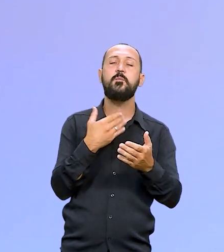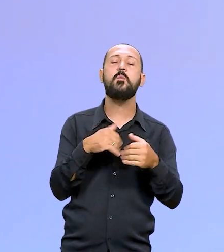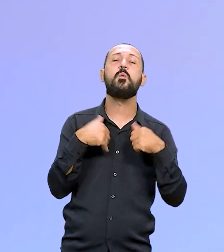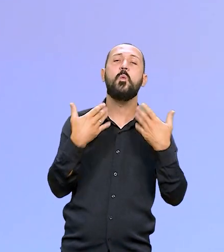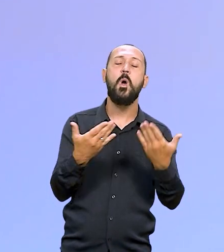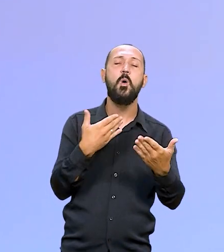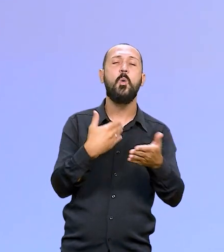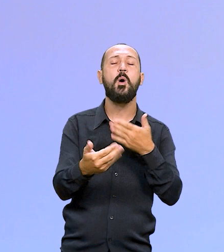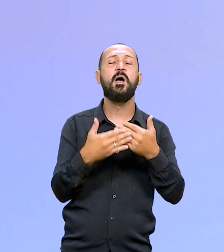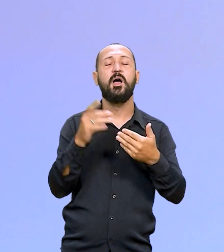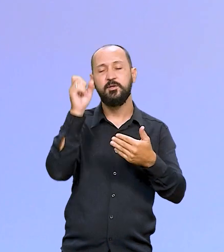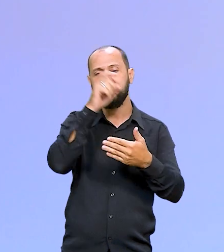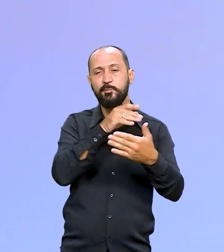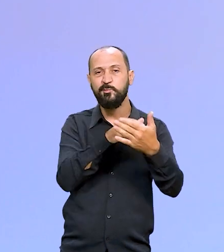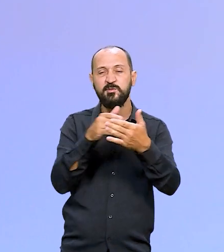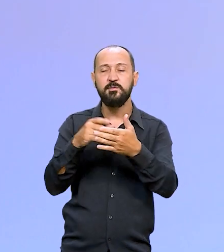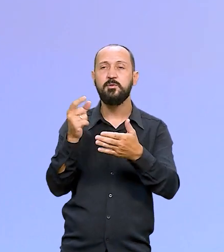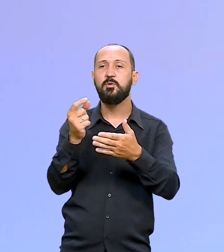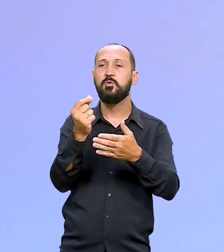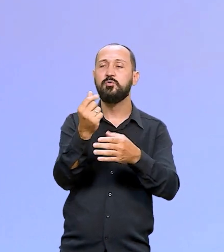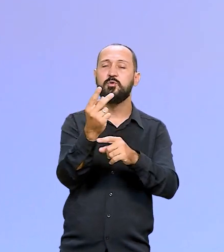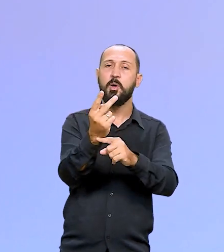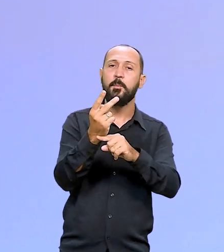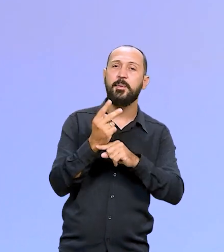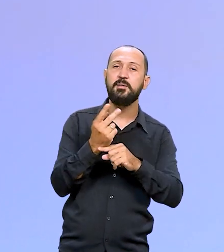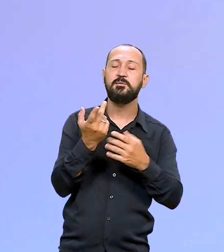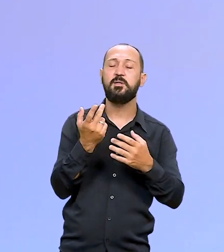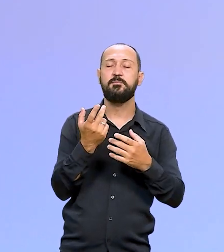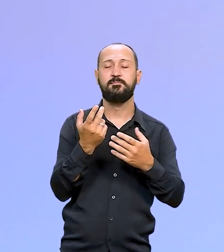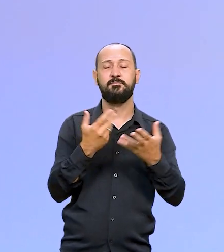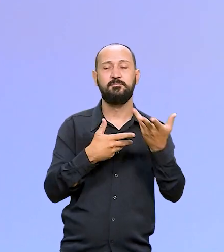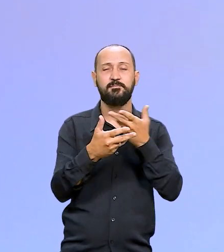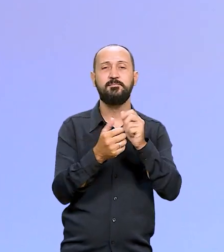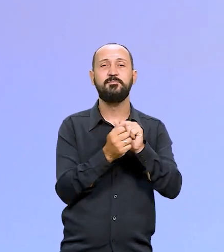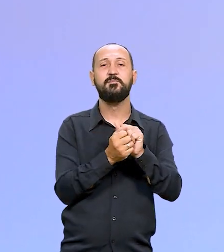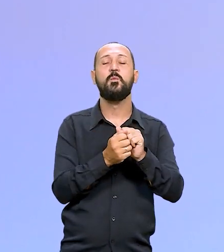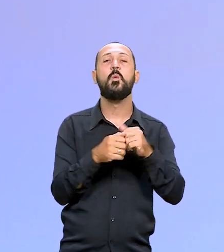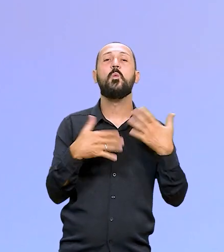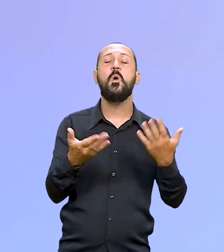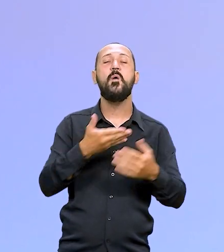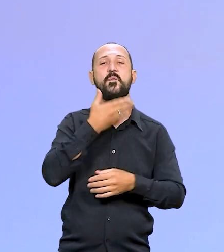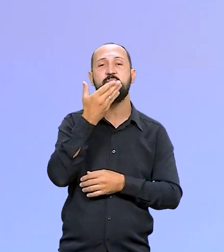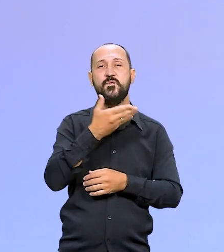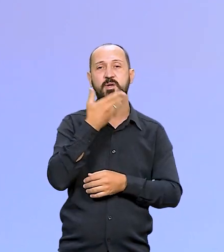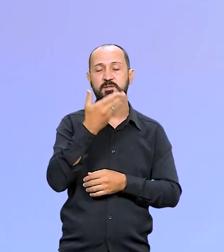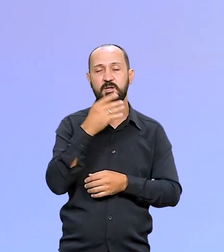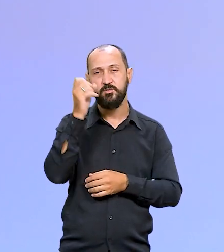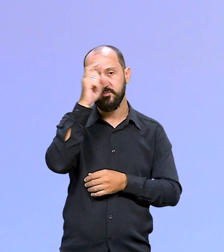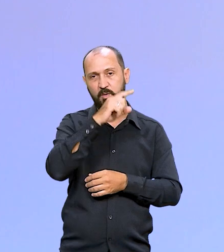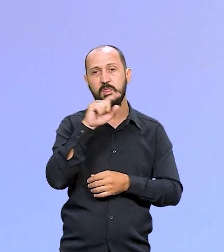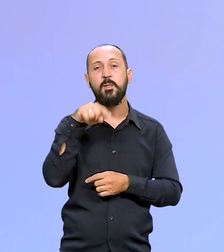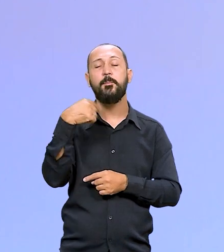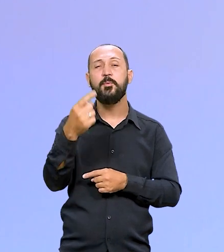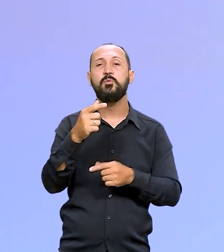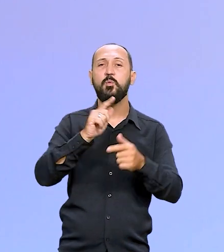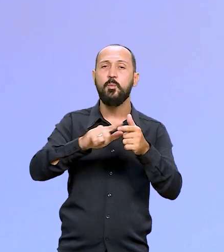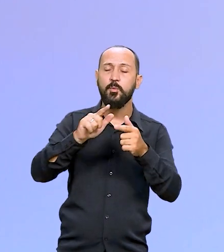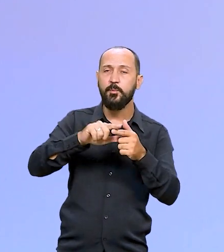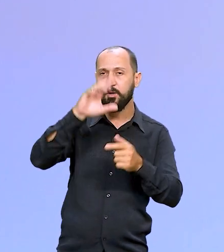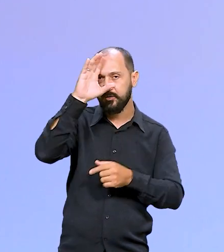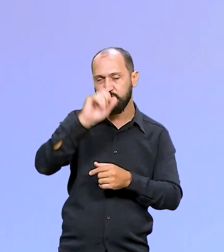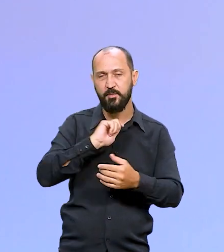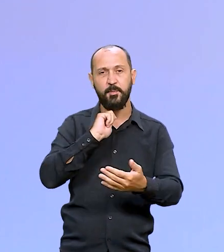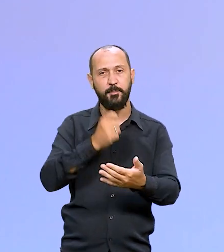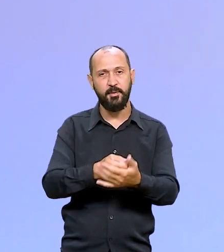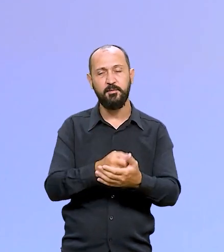questão de qual que é a burocracia Qual que é a dificuldade de ter acesso a um crédito né ou de fazer até mesmo o negócio e qual que é a facilidade ou dificuldade depois de resolver